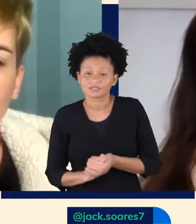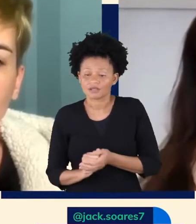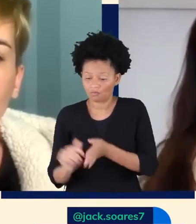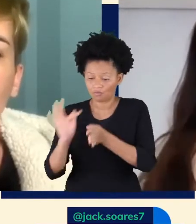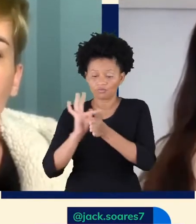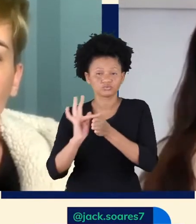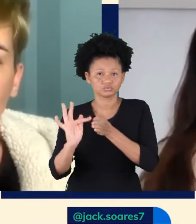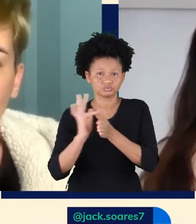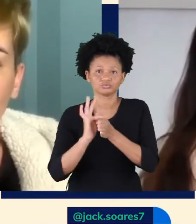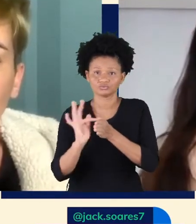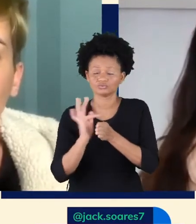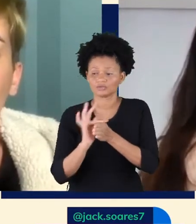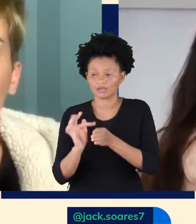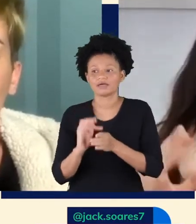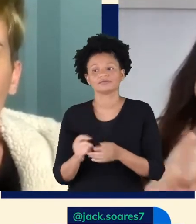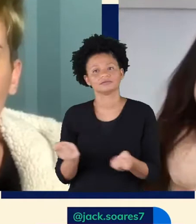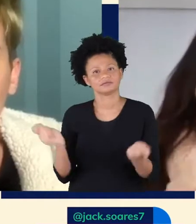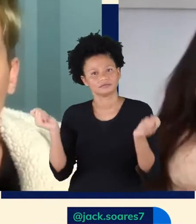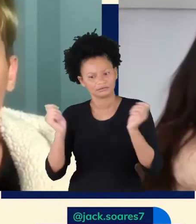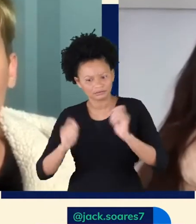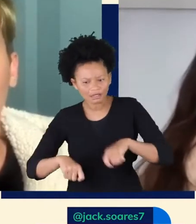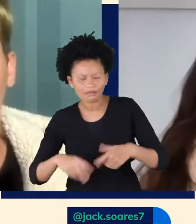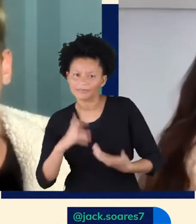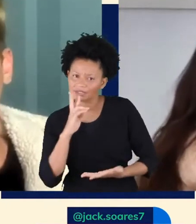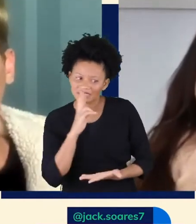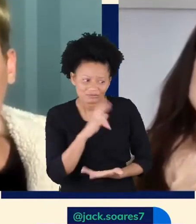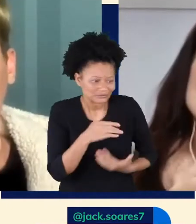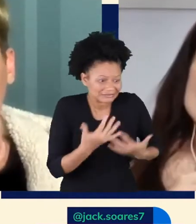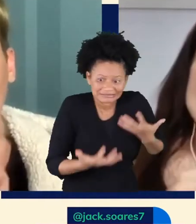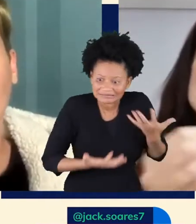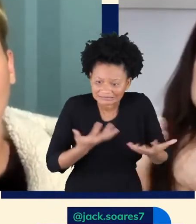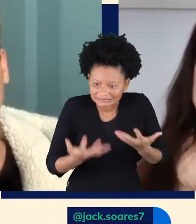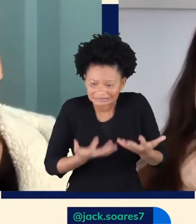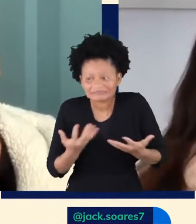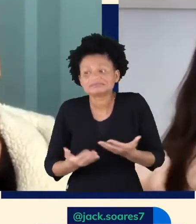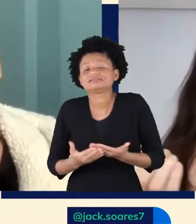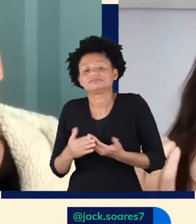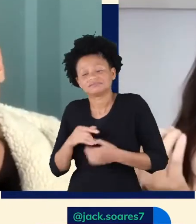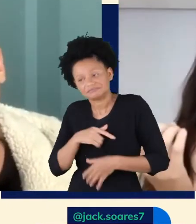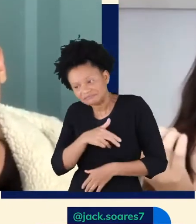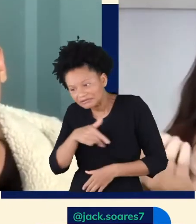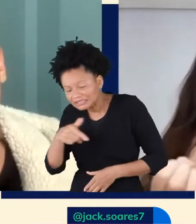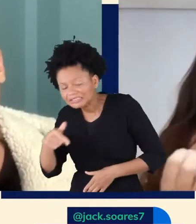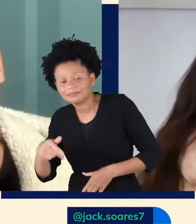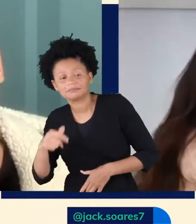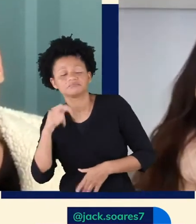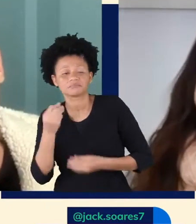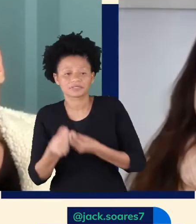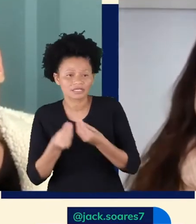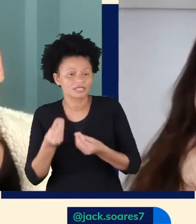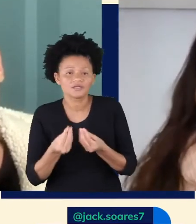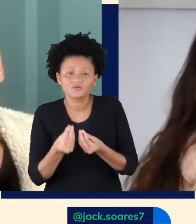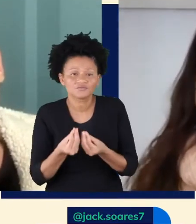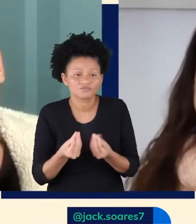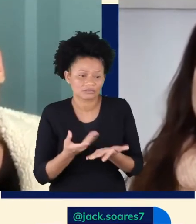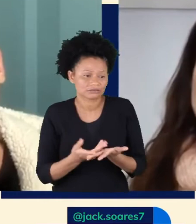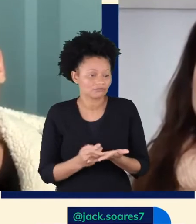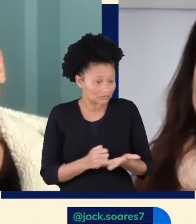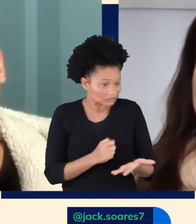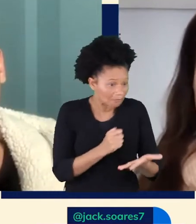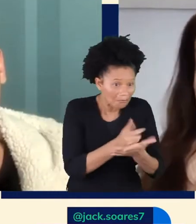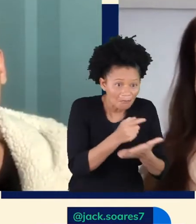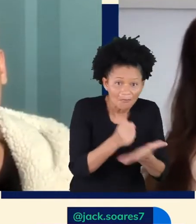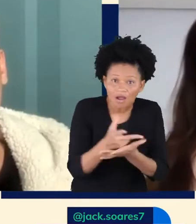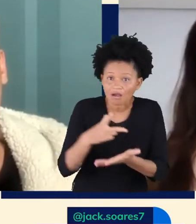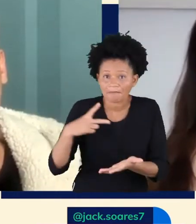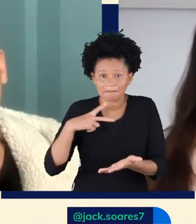de cara um psicólogo, né? Então, o conselho tutelar também é para buscar soluções quando você não tem condição de